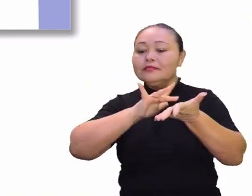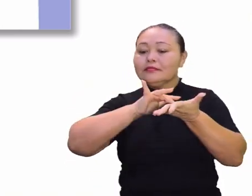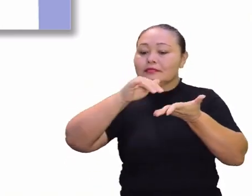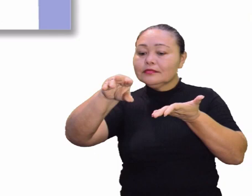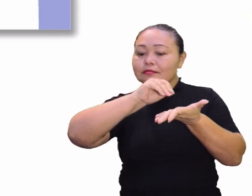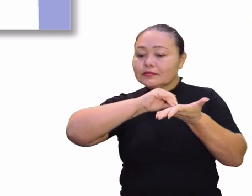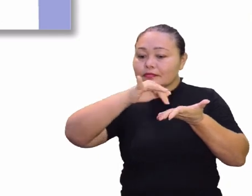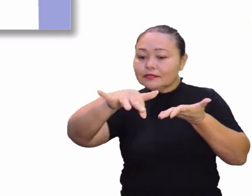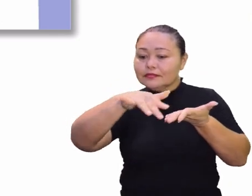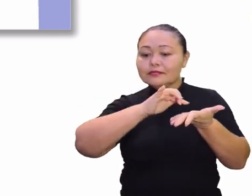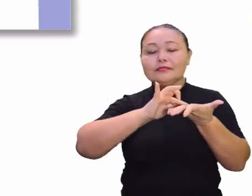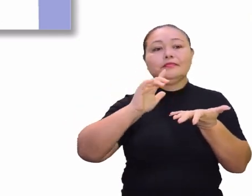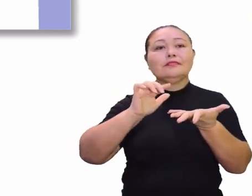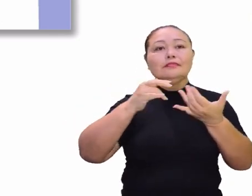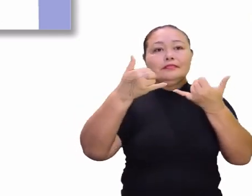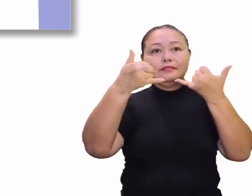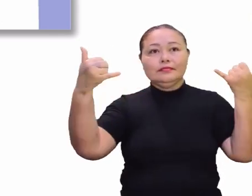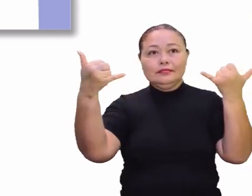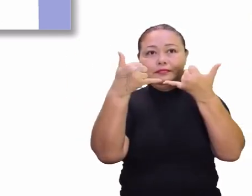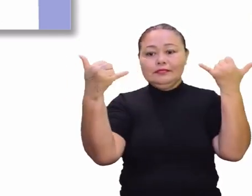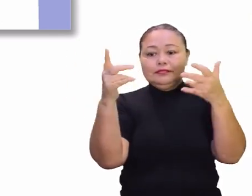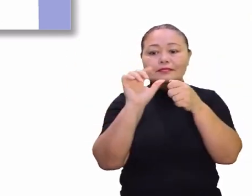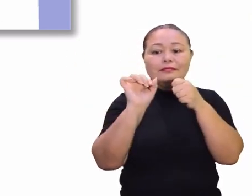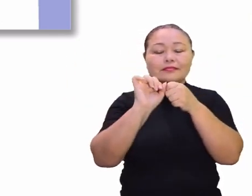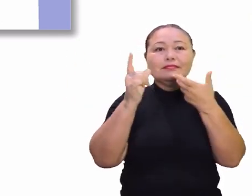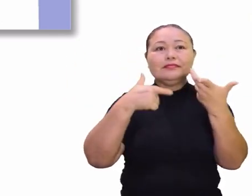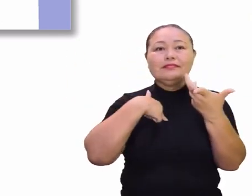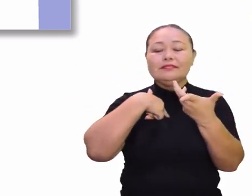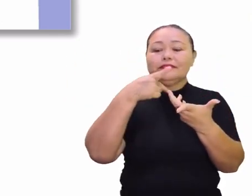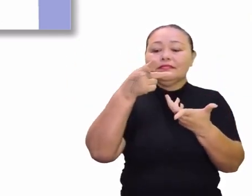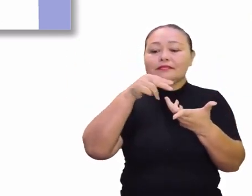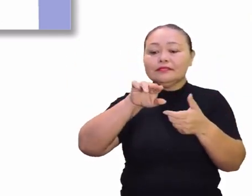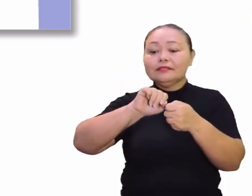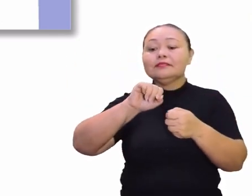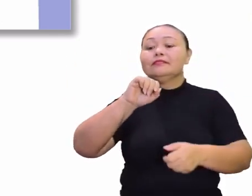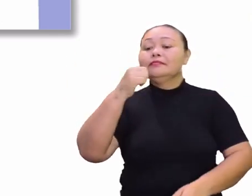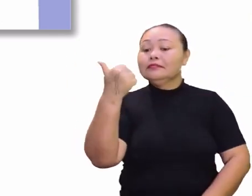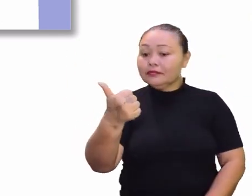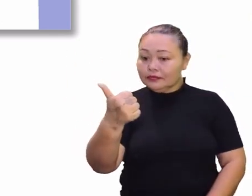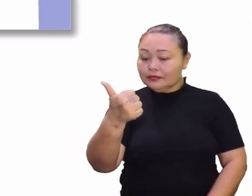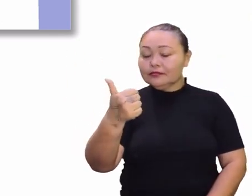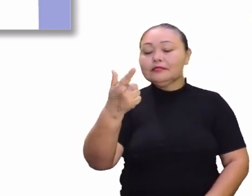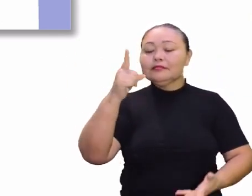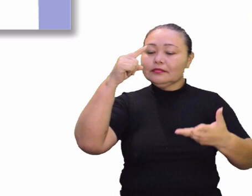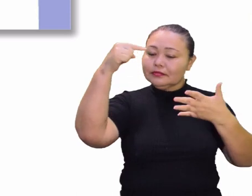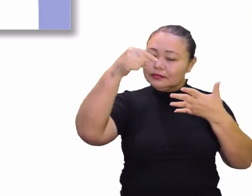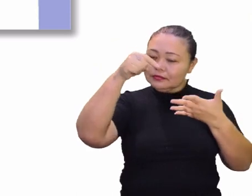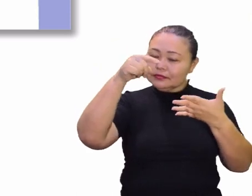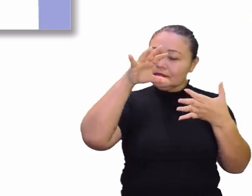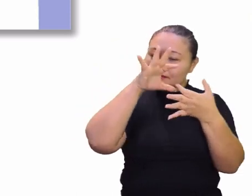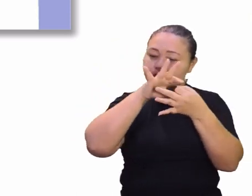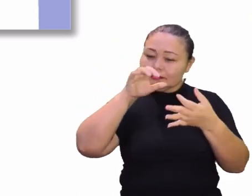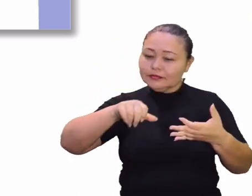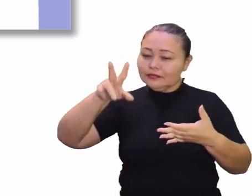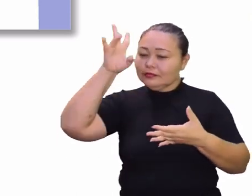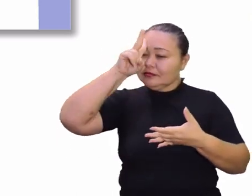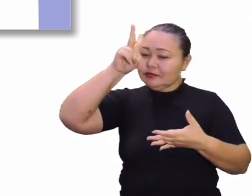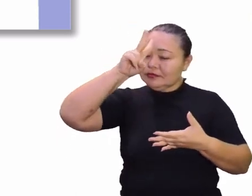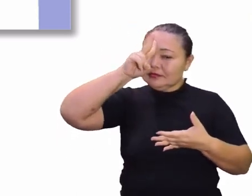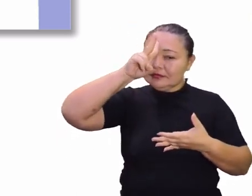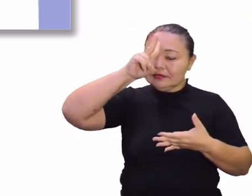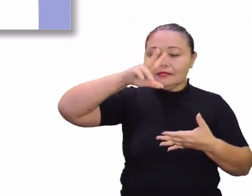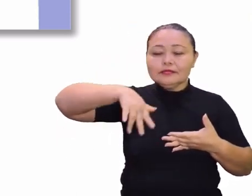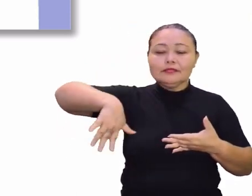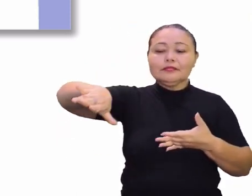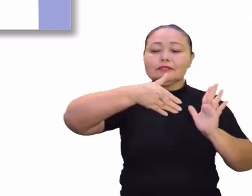Telégrafo. Exatamente. Então, estamos já na parte 2. Vimos a parte 1, que é todo aquele contexto